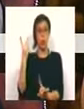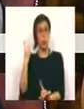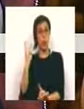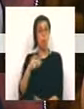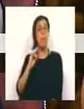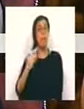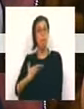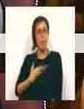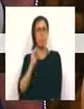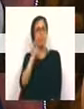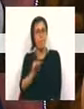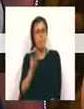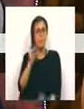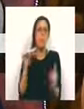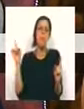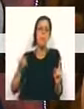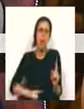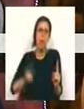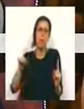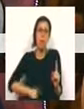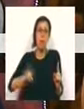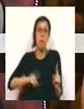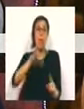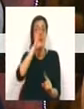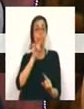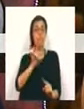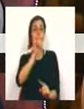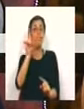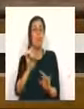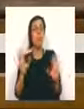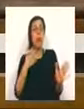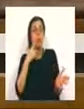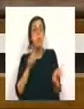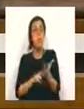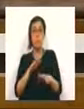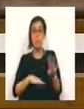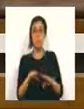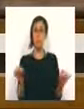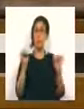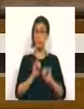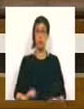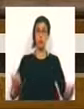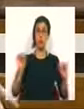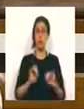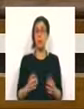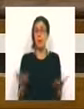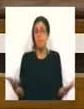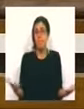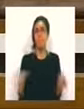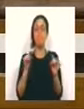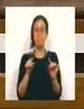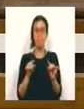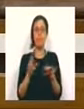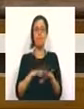que o PSD tem advertido permanentemente o Governo para esta questão, sem que nada tivesse sucedido e a isso se